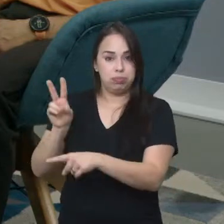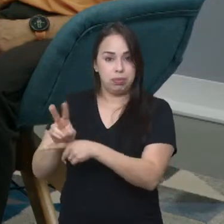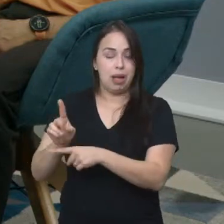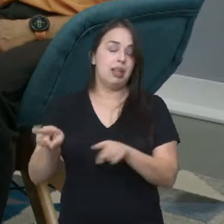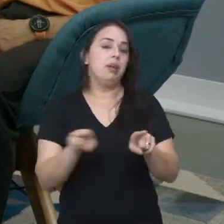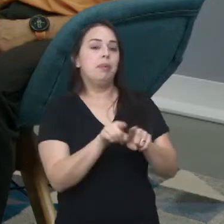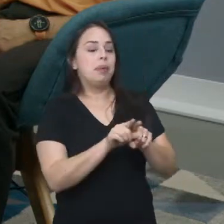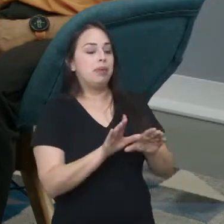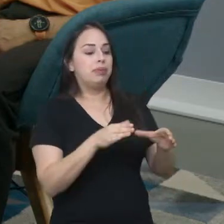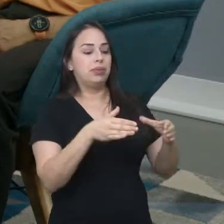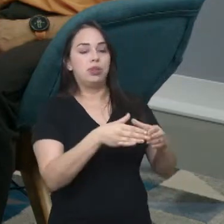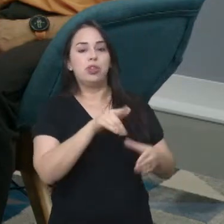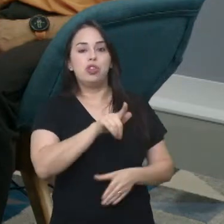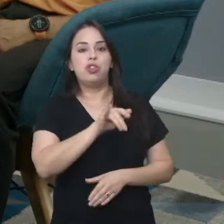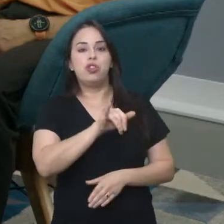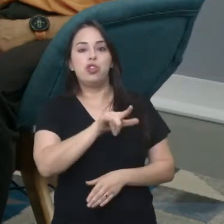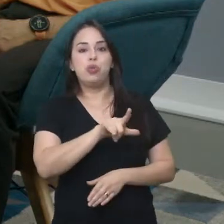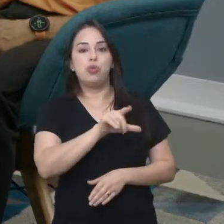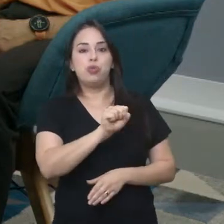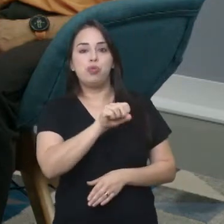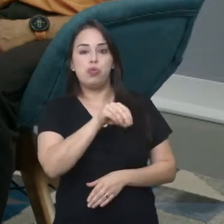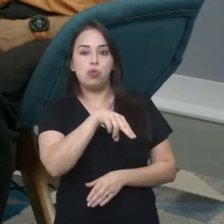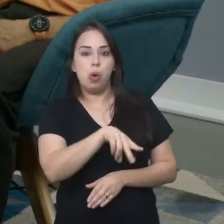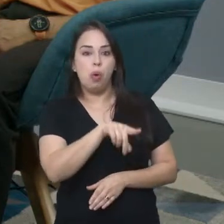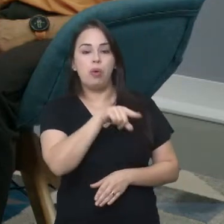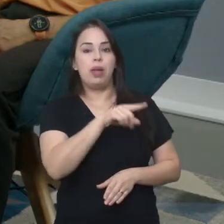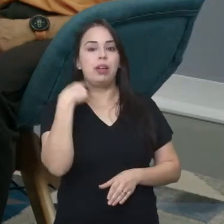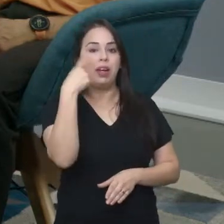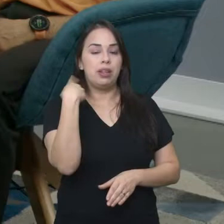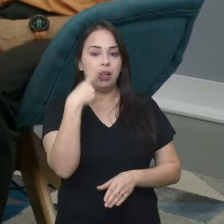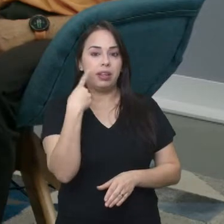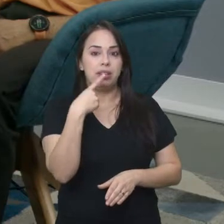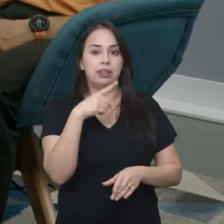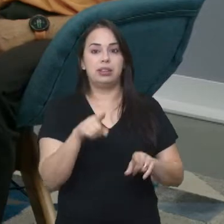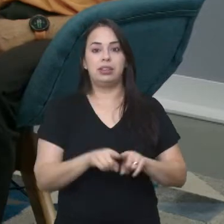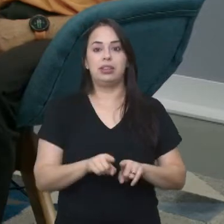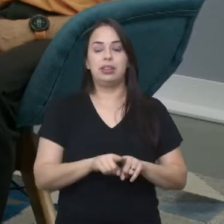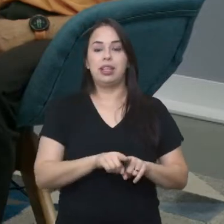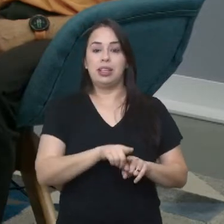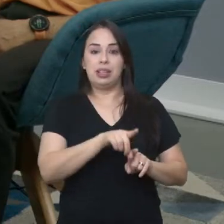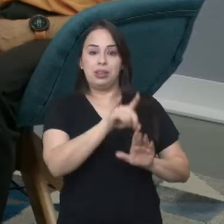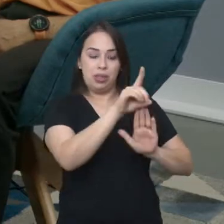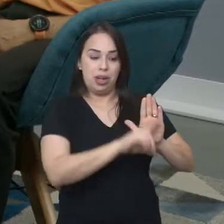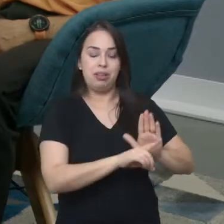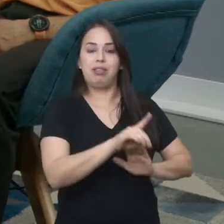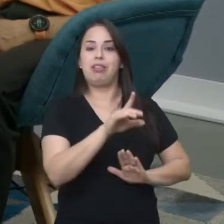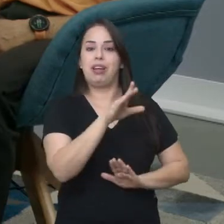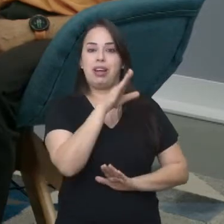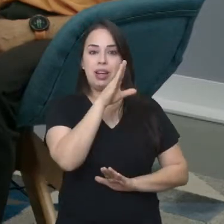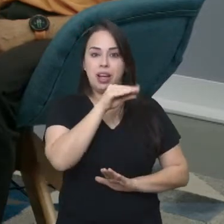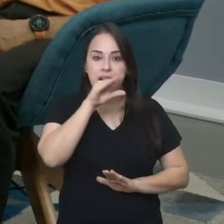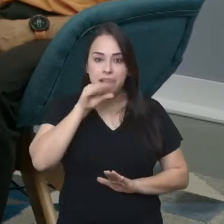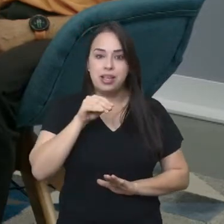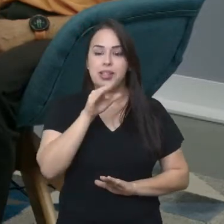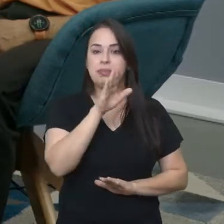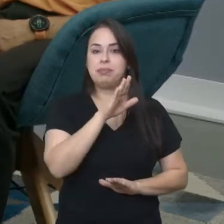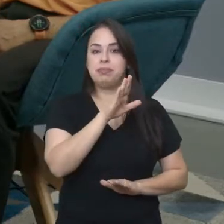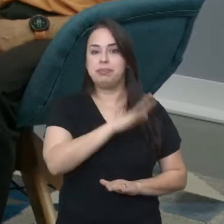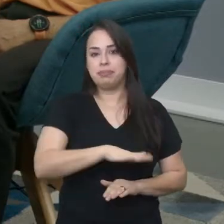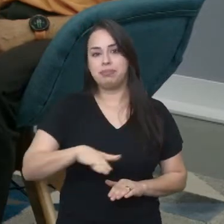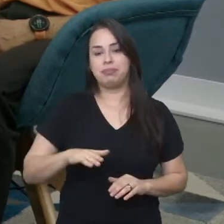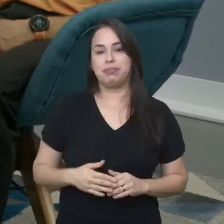é advogado e diretor do SEDECA, o Centro de Defesa da Criança e do Adolescente. Sejam muito